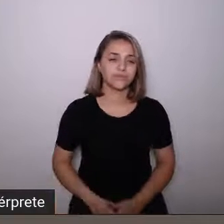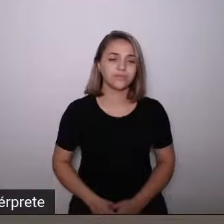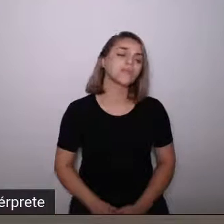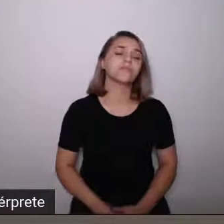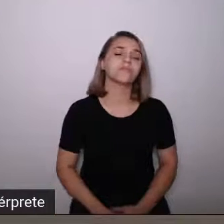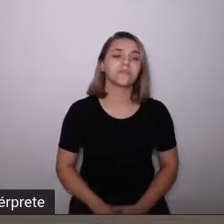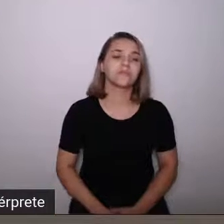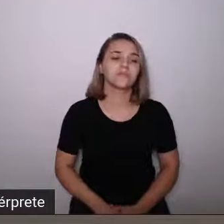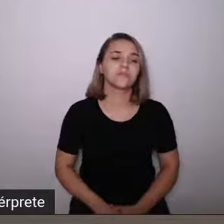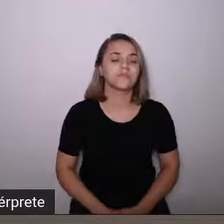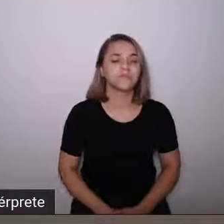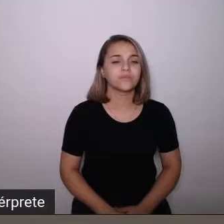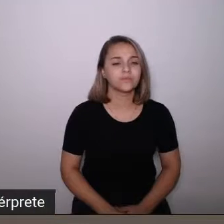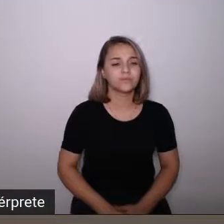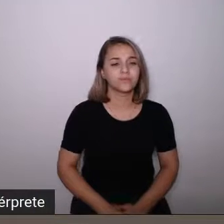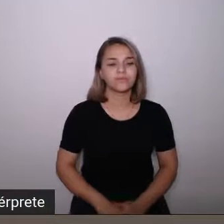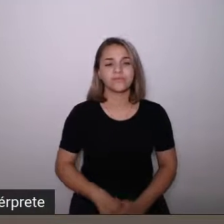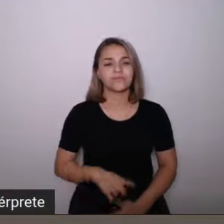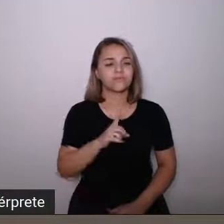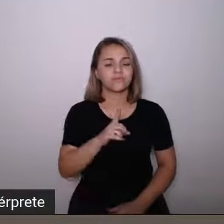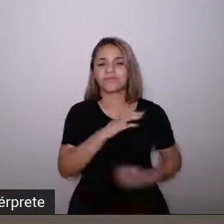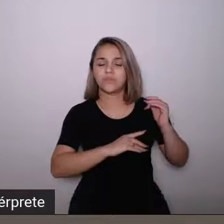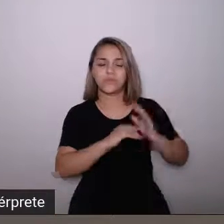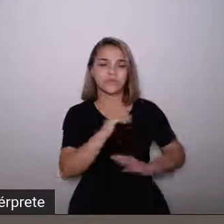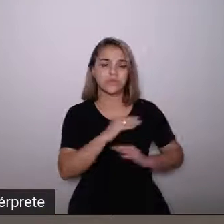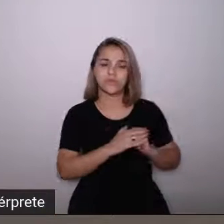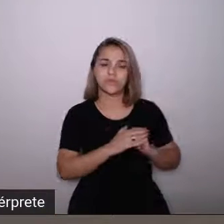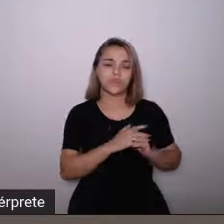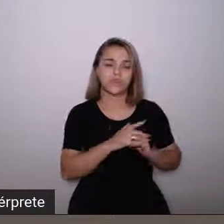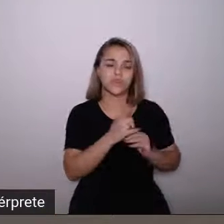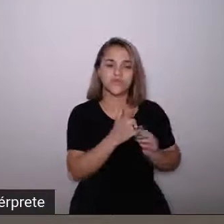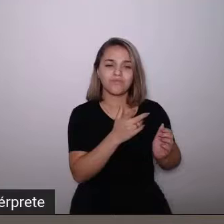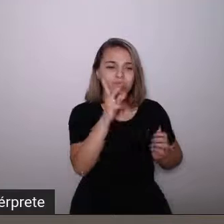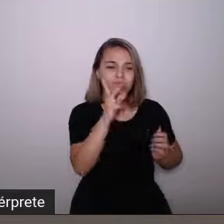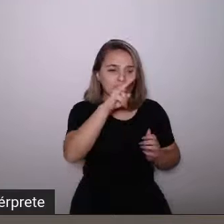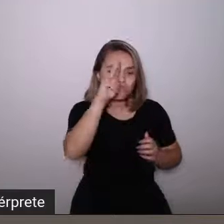não foi muito produtivo, digamos assim, né, na sua história.